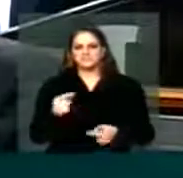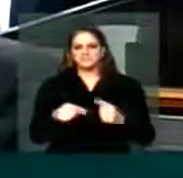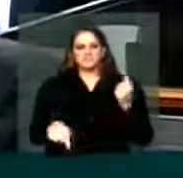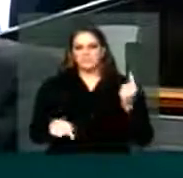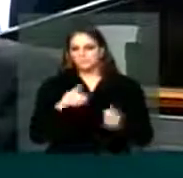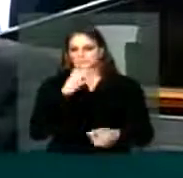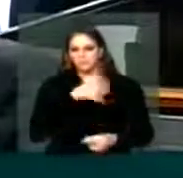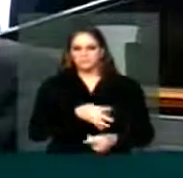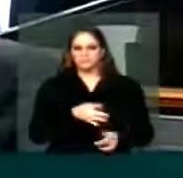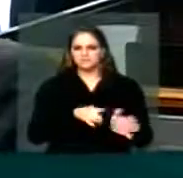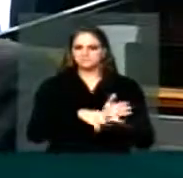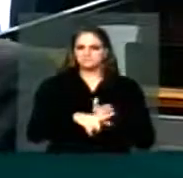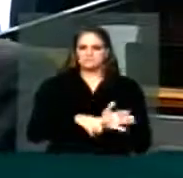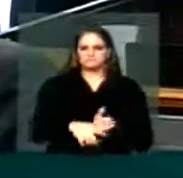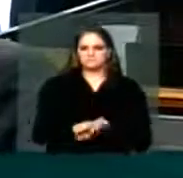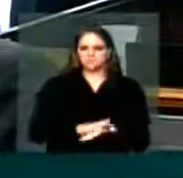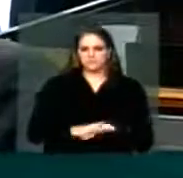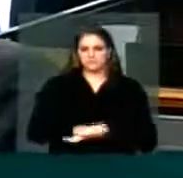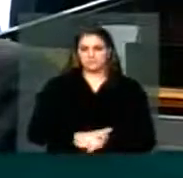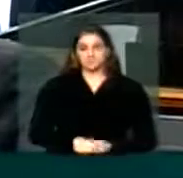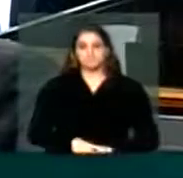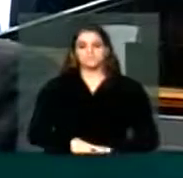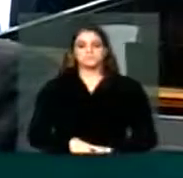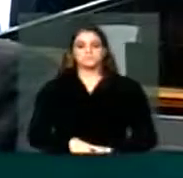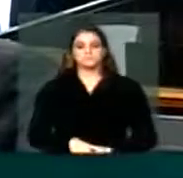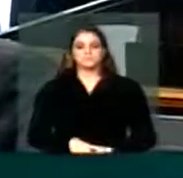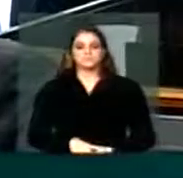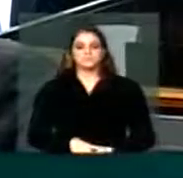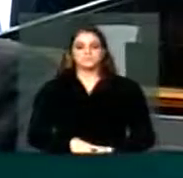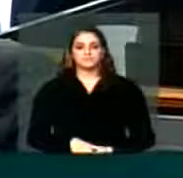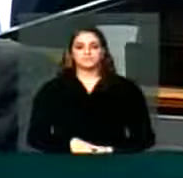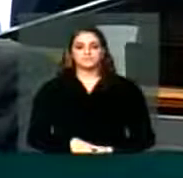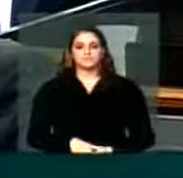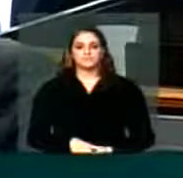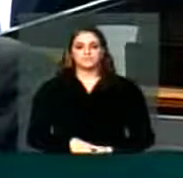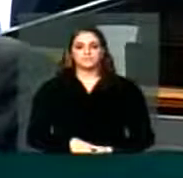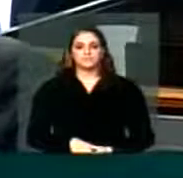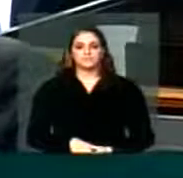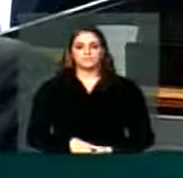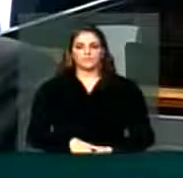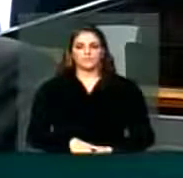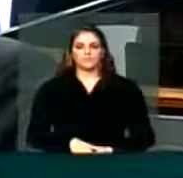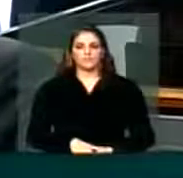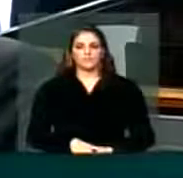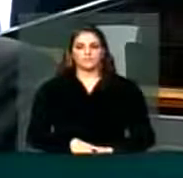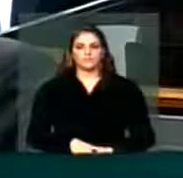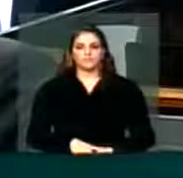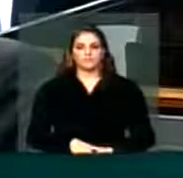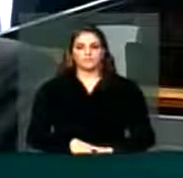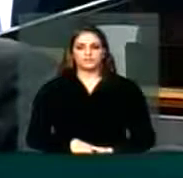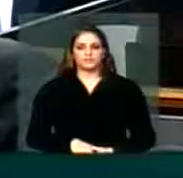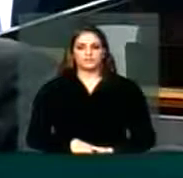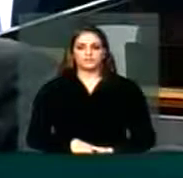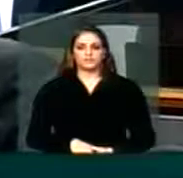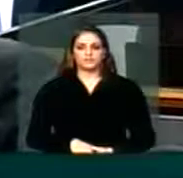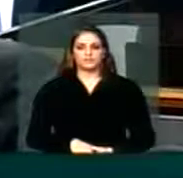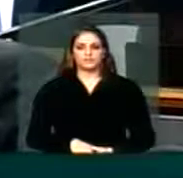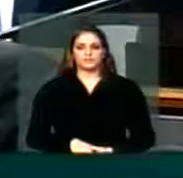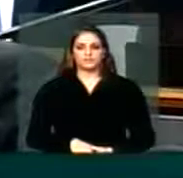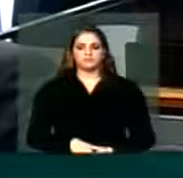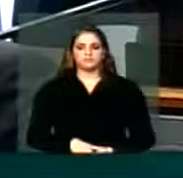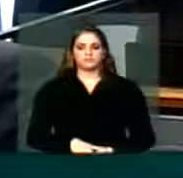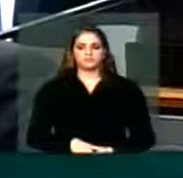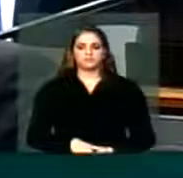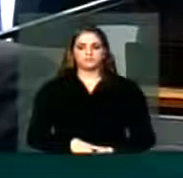fica aqui e eu não tenho dúvida que muito em breve é muito em breve isso vai ficar claro e vai selecionando não